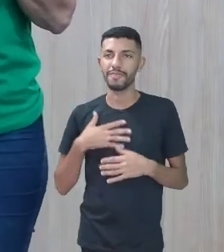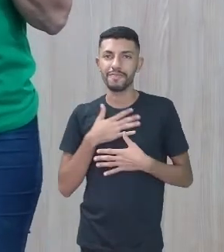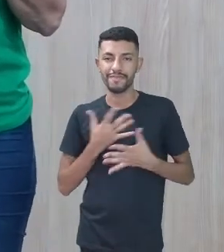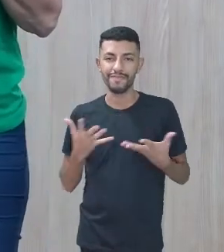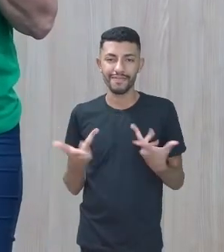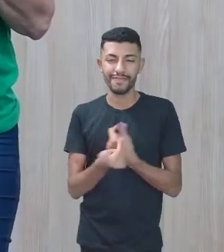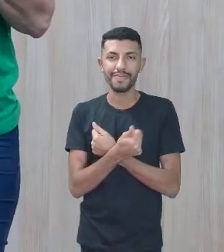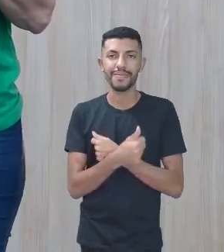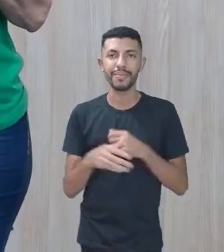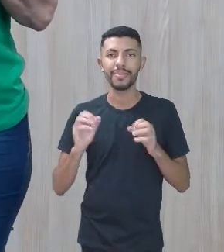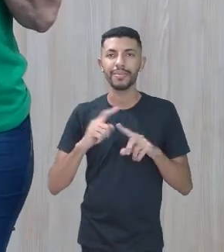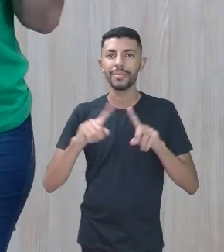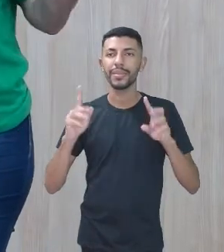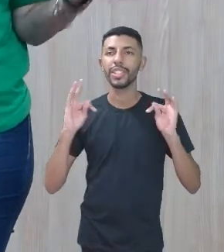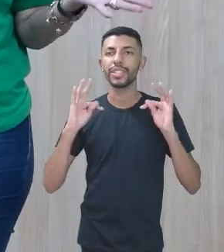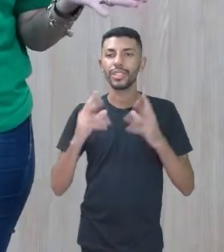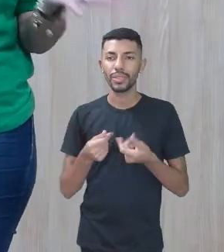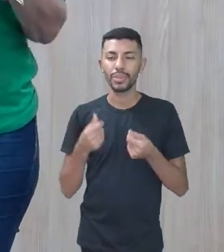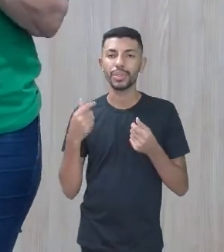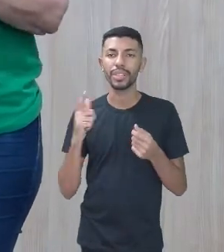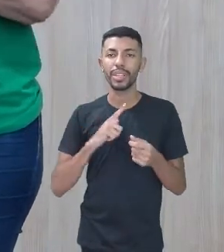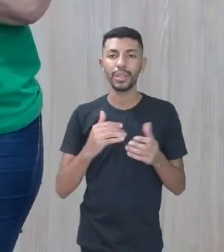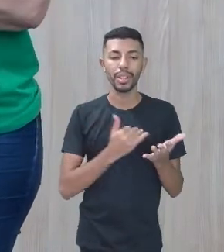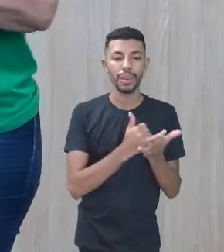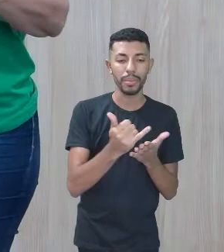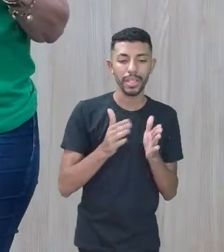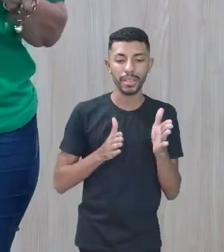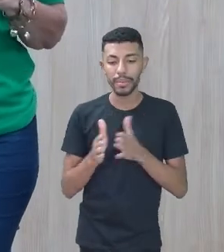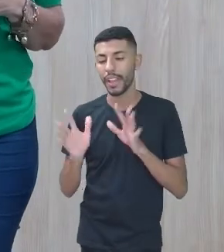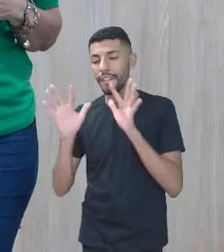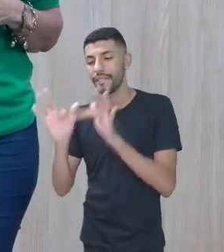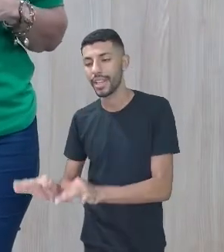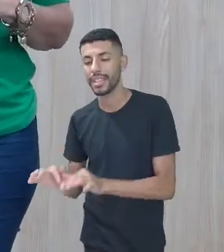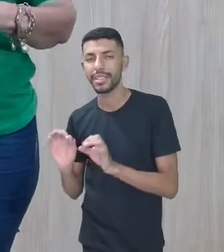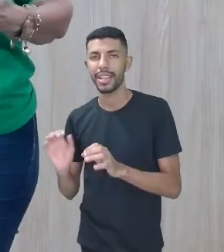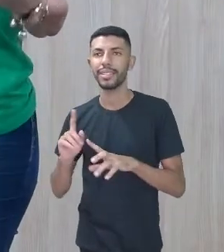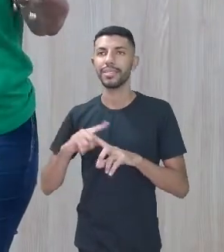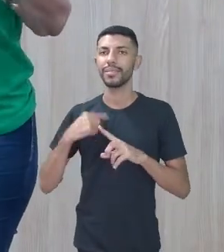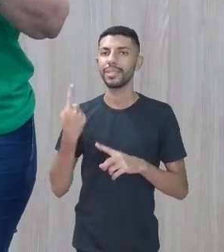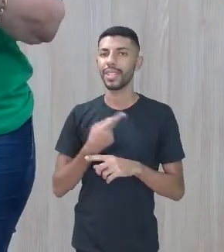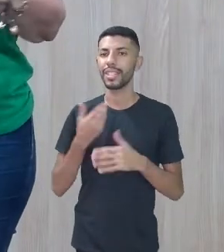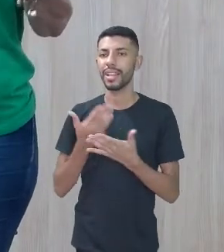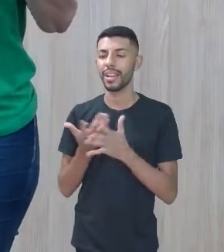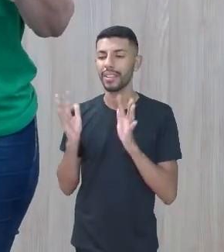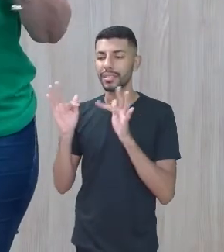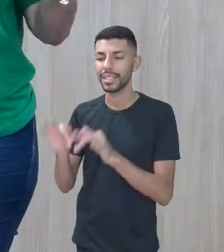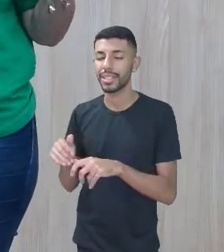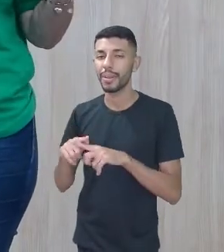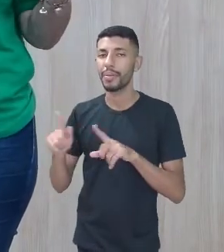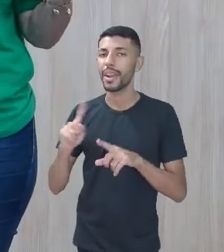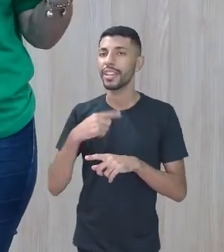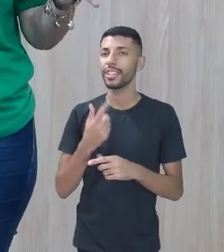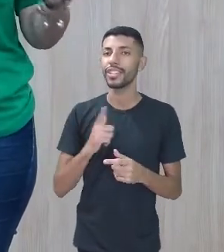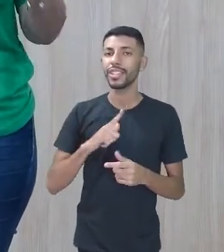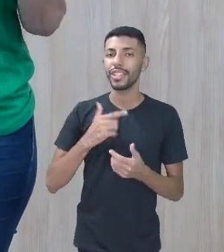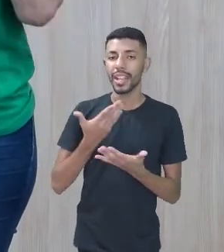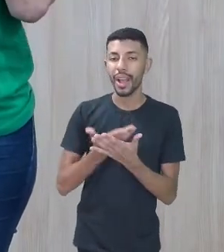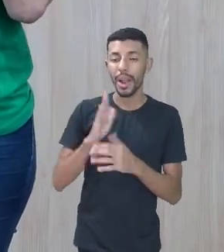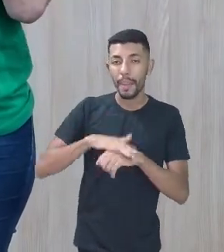né? Mas tudo tem início, tem meio e tem fim, então a aula terminou, mas nós vamos ter muitas e muitas outras